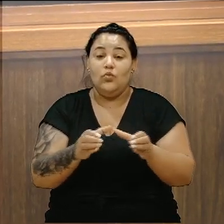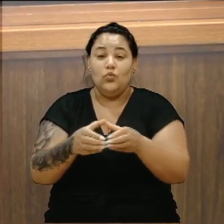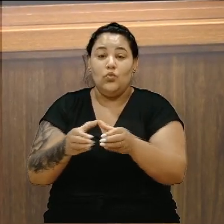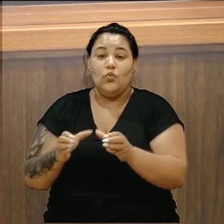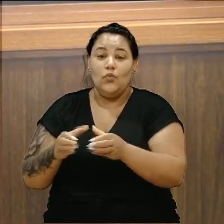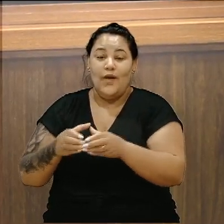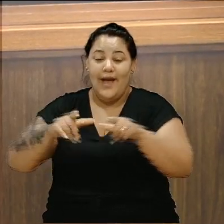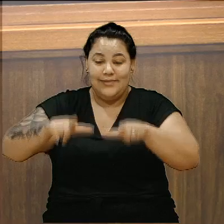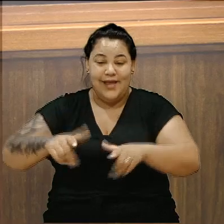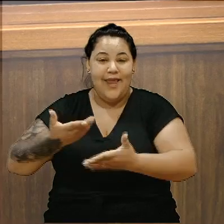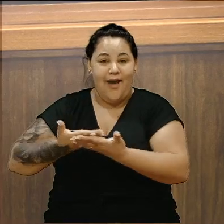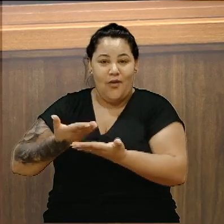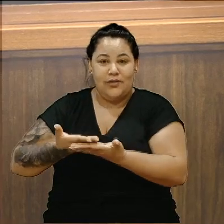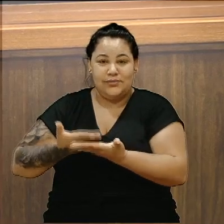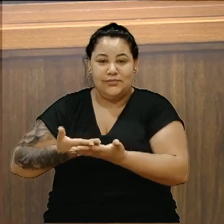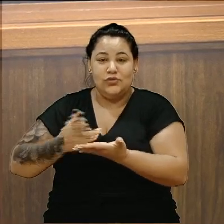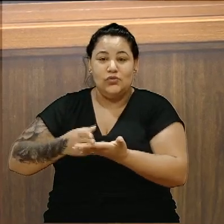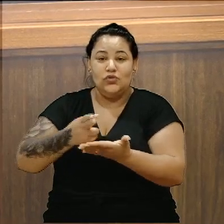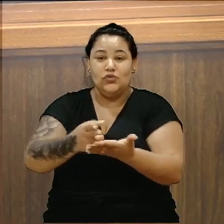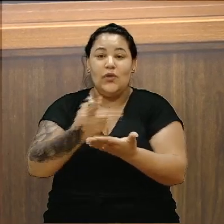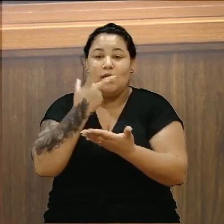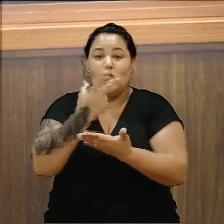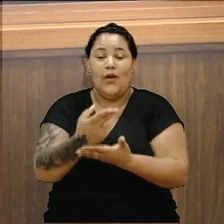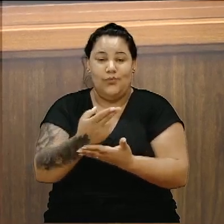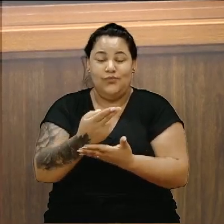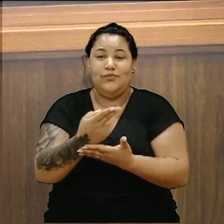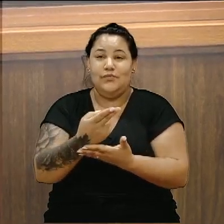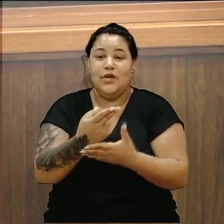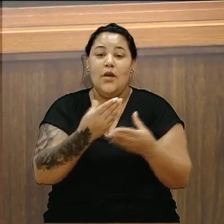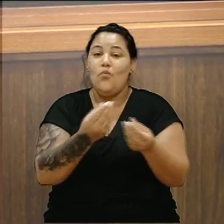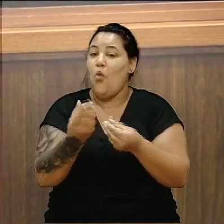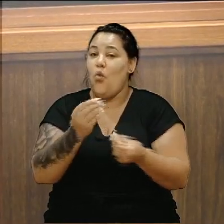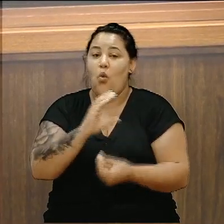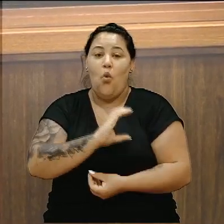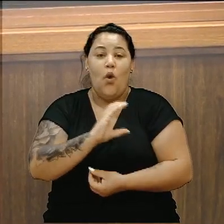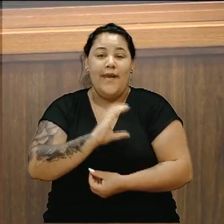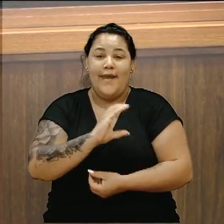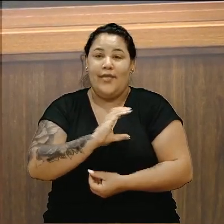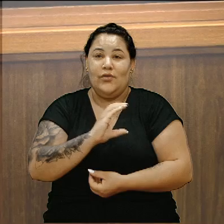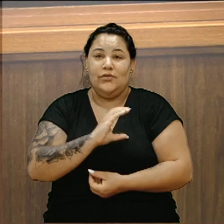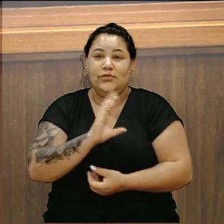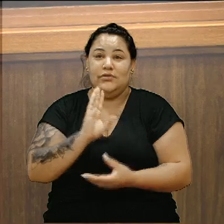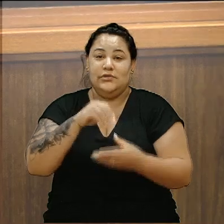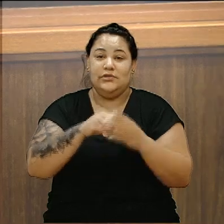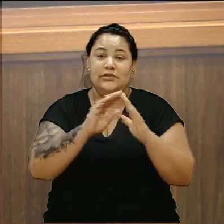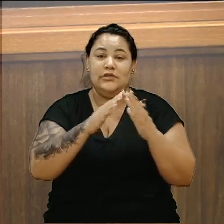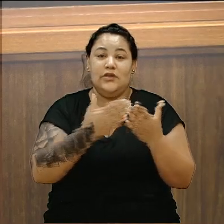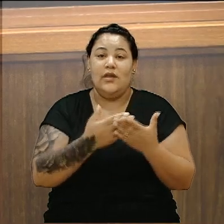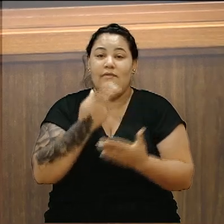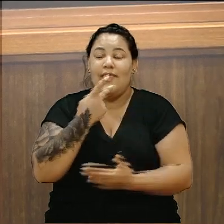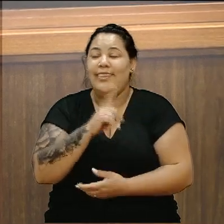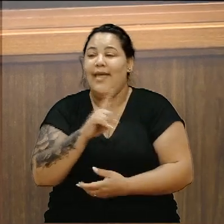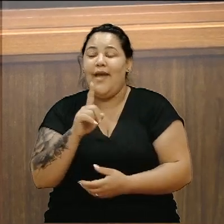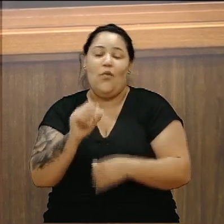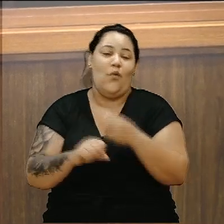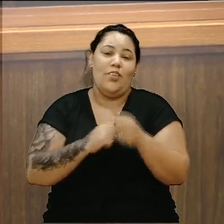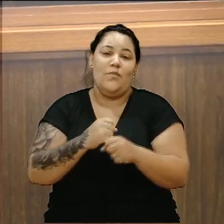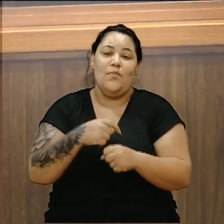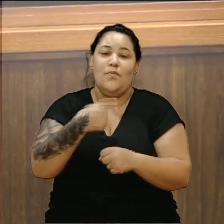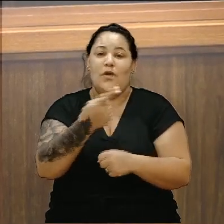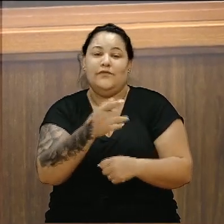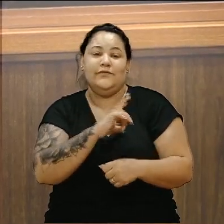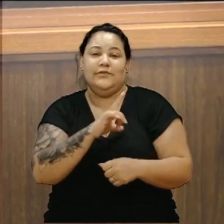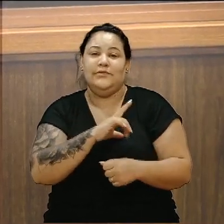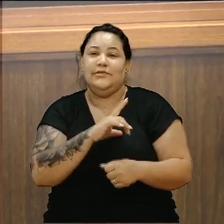As salas continuavam as mesmas e muitas coordenadoras das escolas dizendo, não, ano que vem nós receberemos